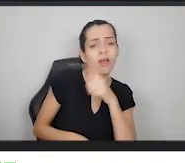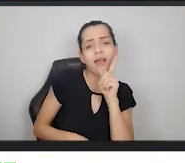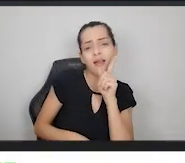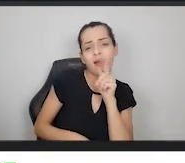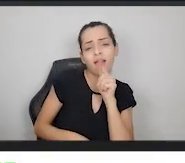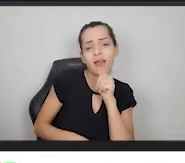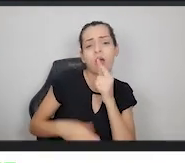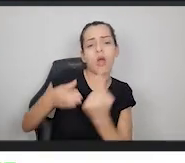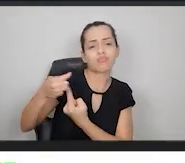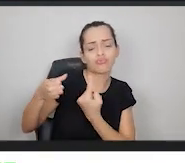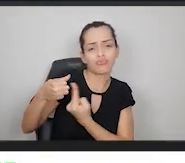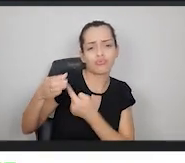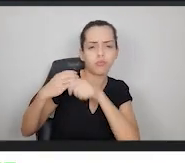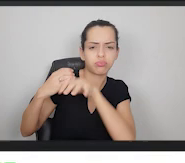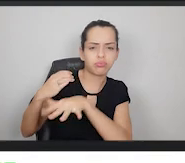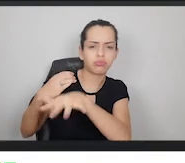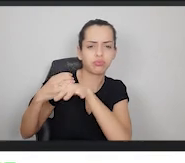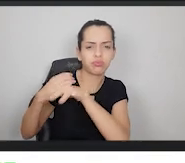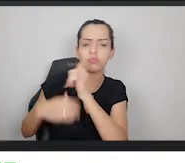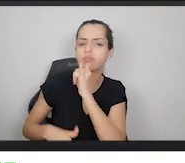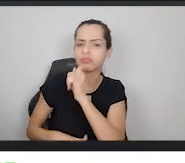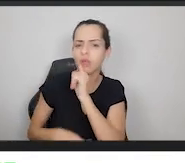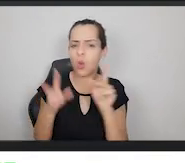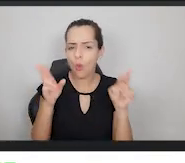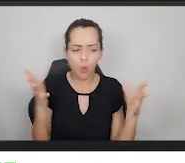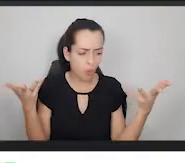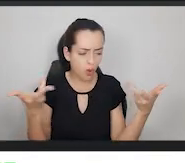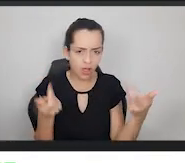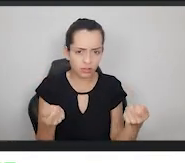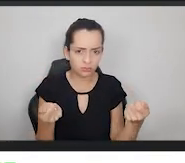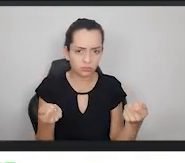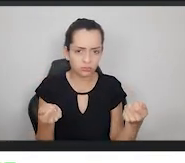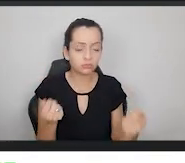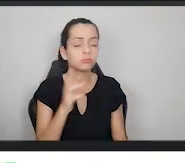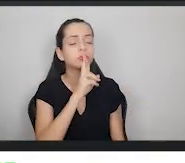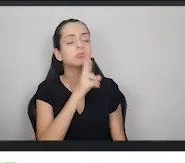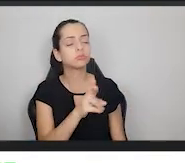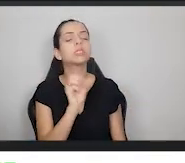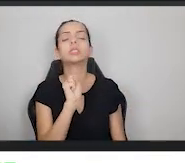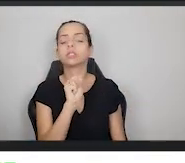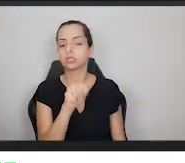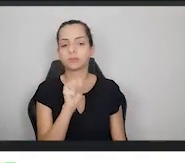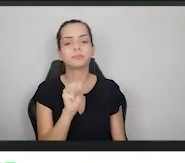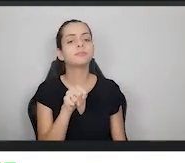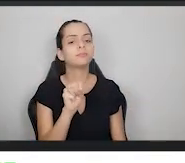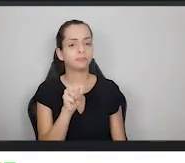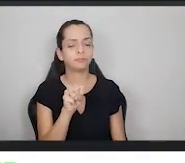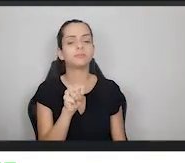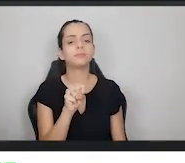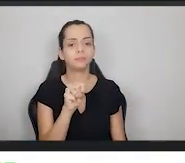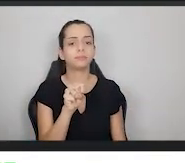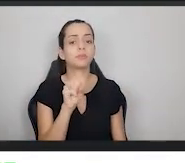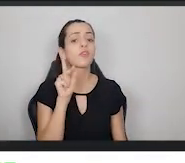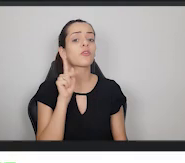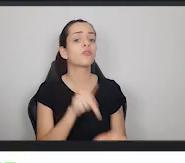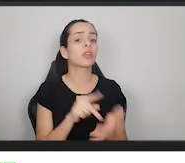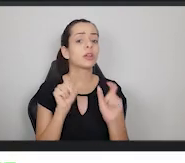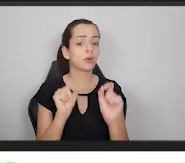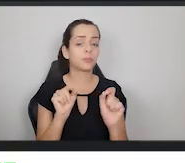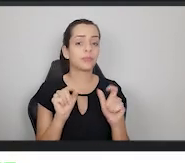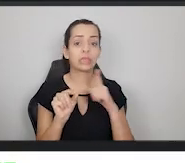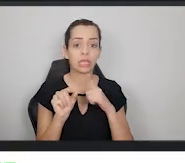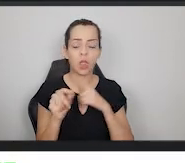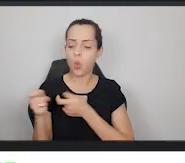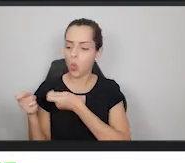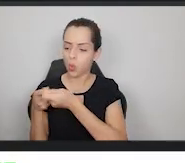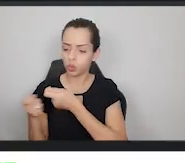Ok, obrigada. E a próxima é José Igor Barbosa perguntou: a energia advinda